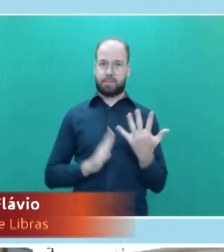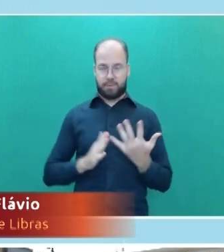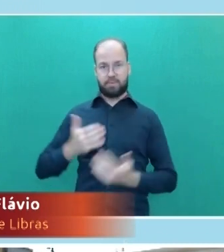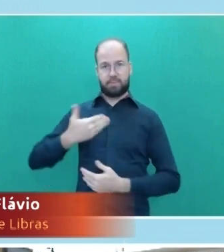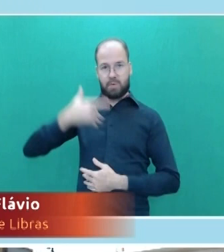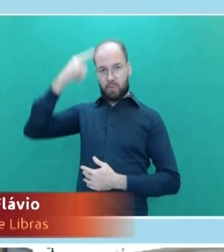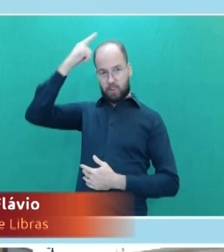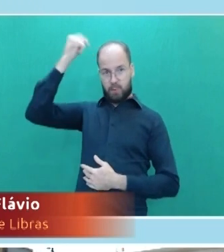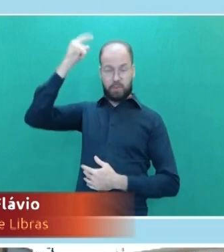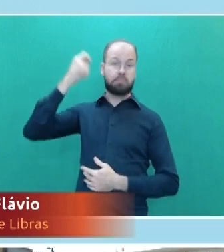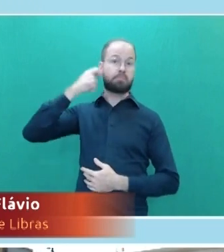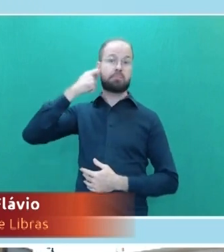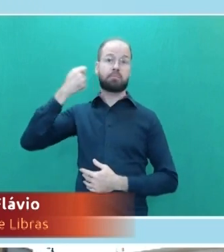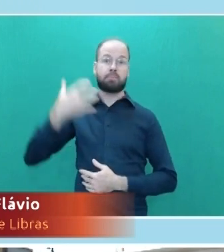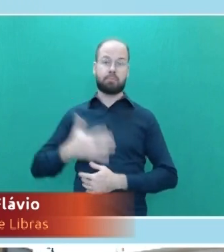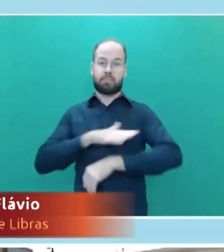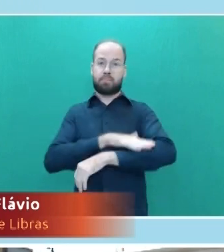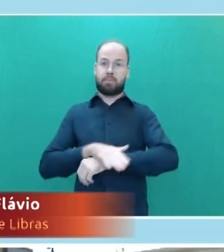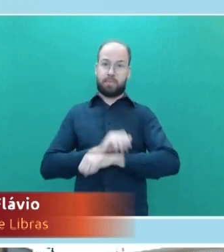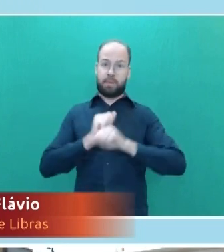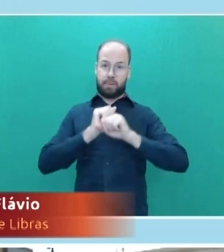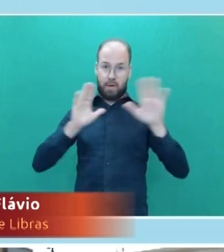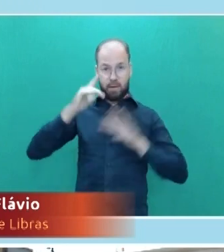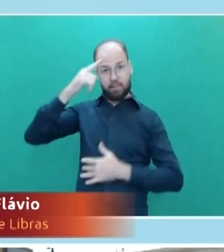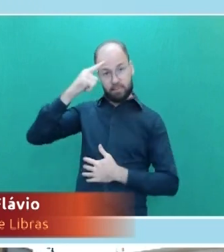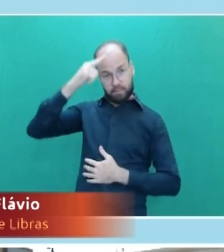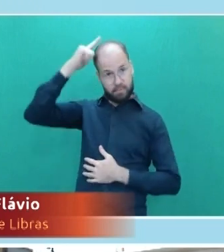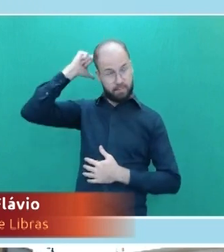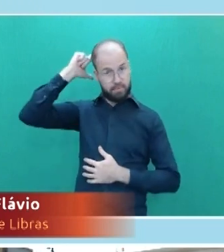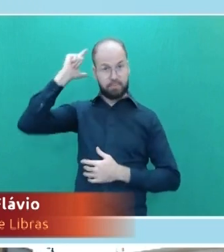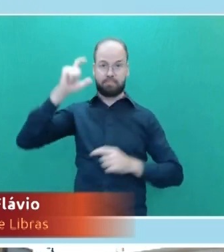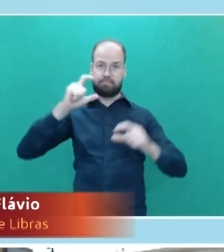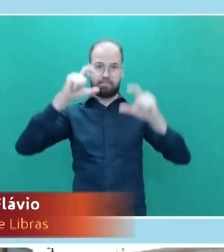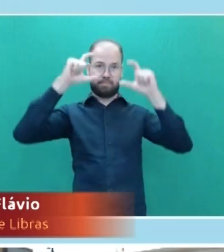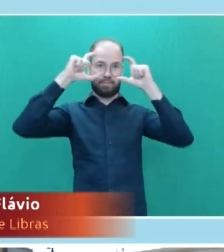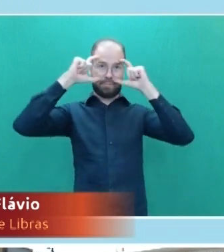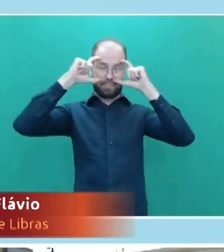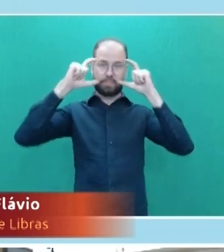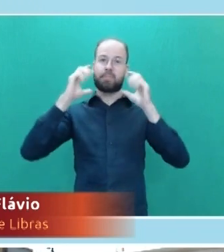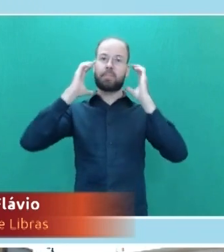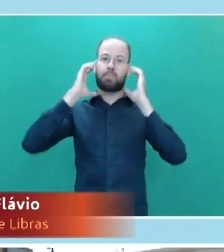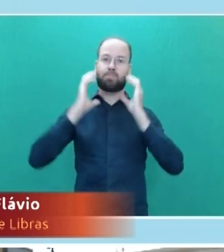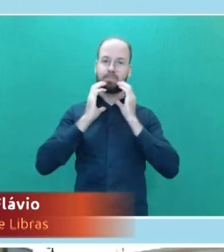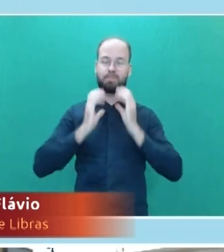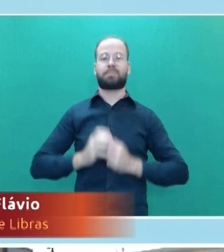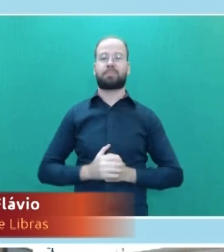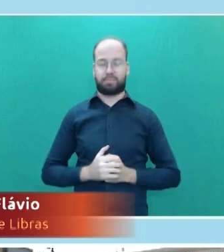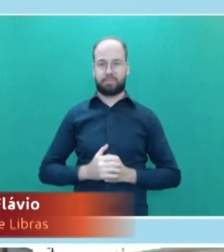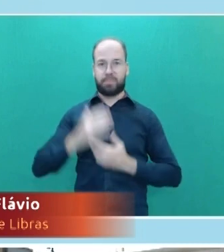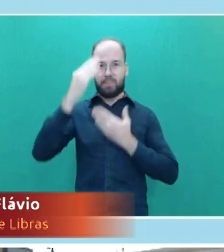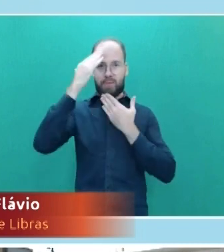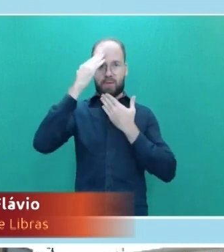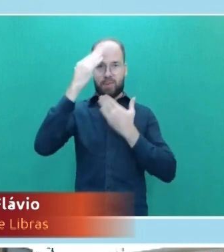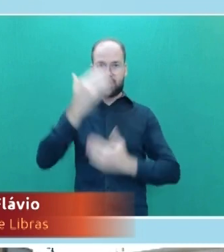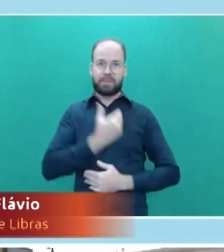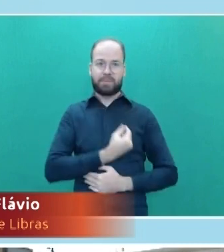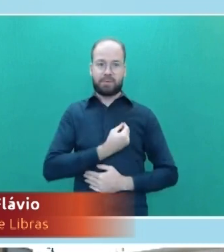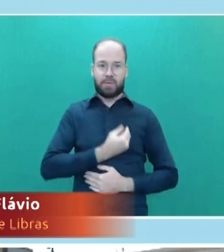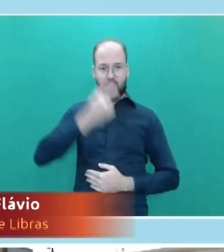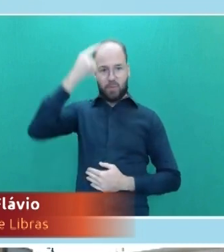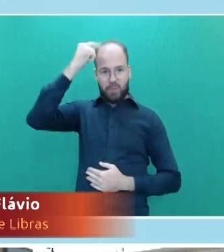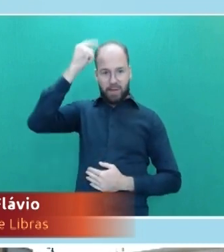um homem de pele clara, com poucos cabelos castanhos, óculos e uma barba. Muito obrigada pela sua presença, viu,